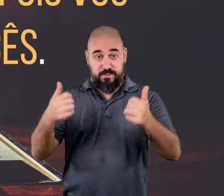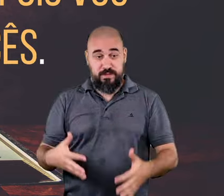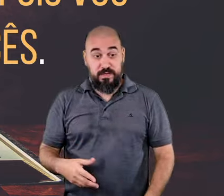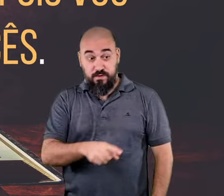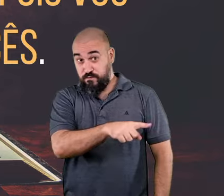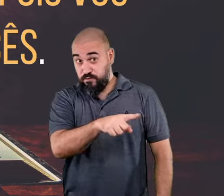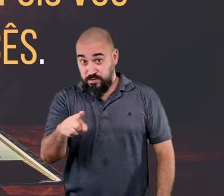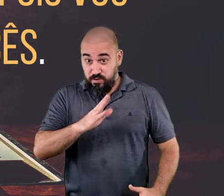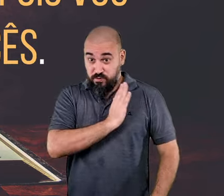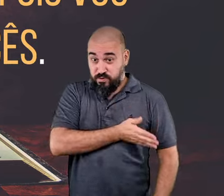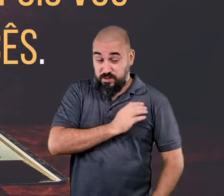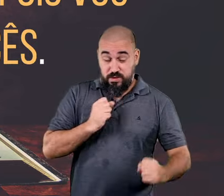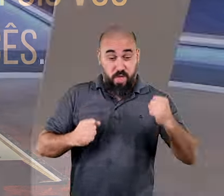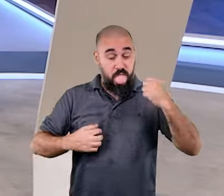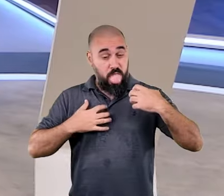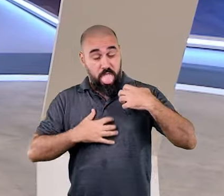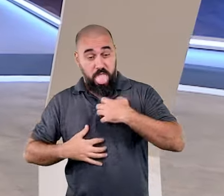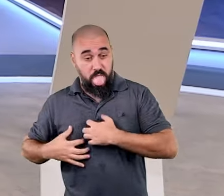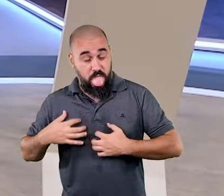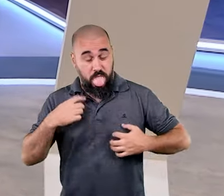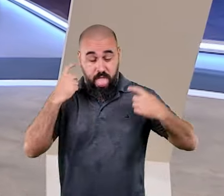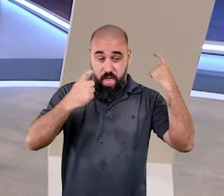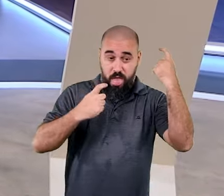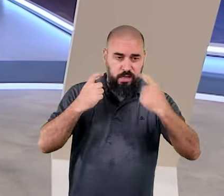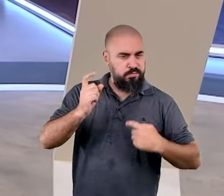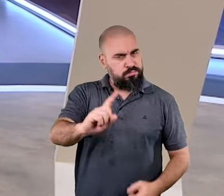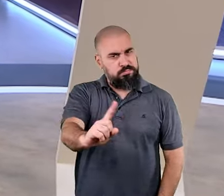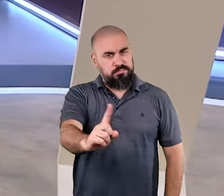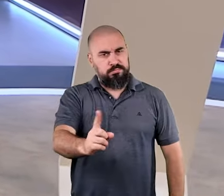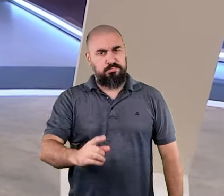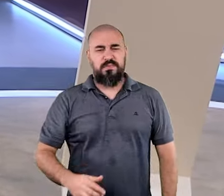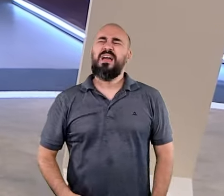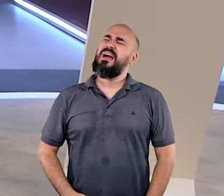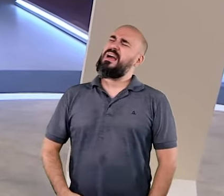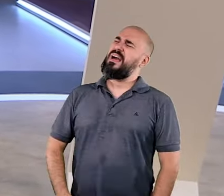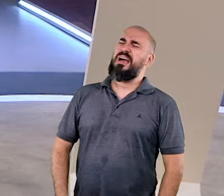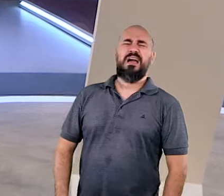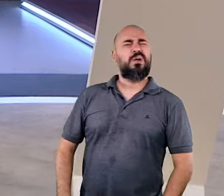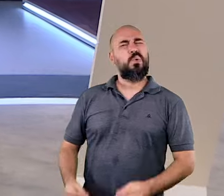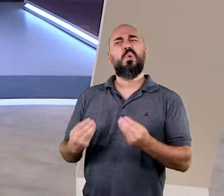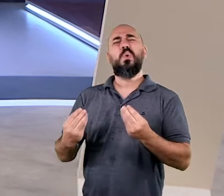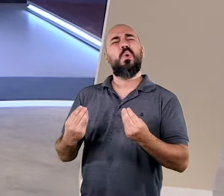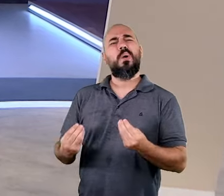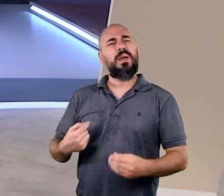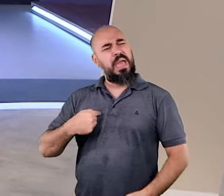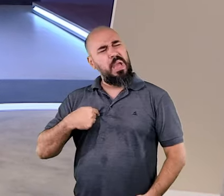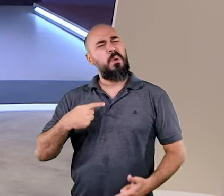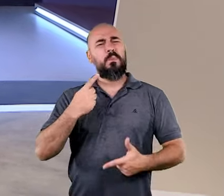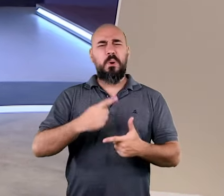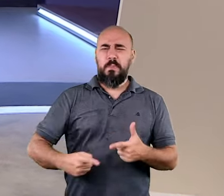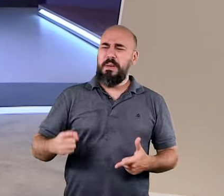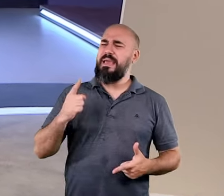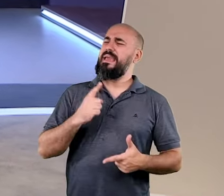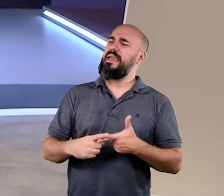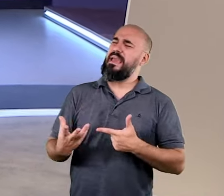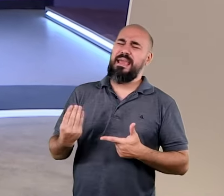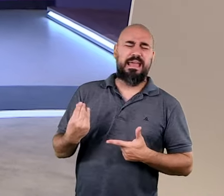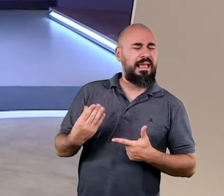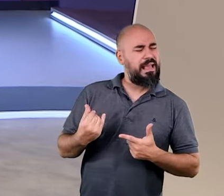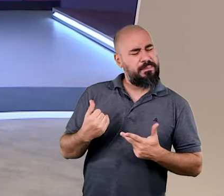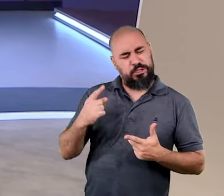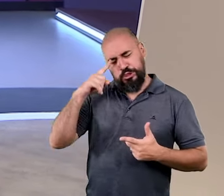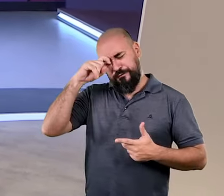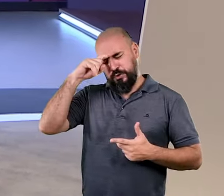não fique angustiado. E você pode perguntar assim para mim, pastor, como é que eu posso não ficar angustiado com os problemas que eu tenho, com as dificuldades que eu